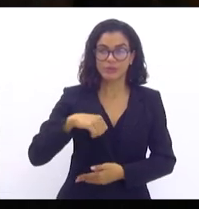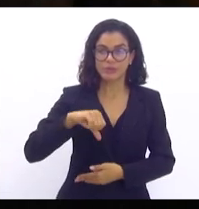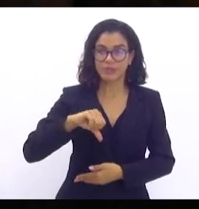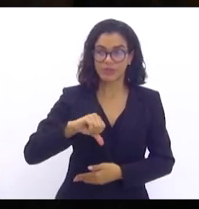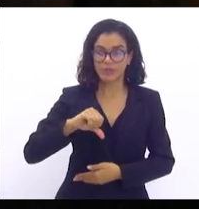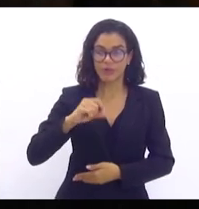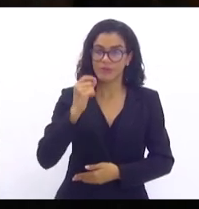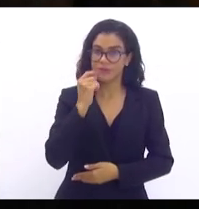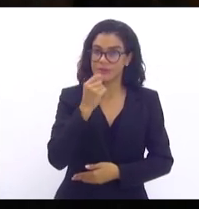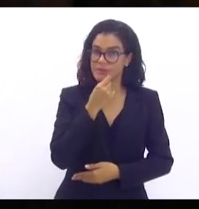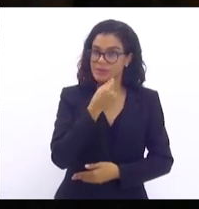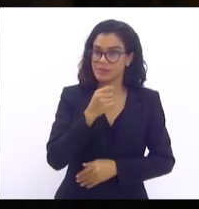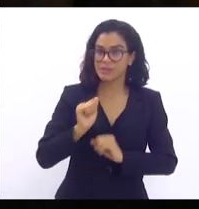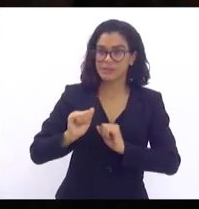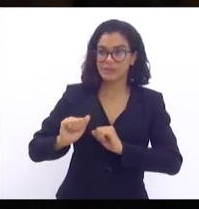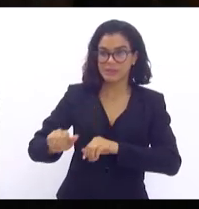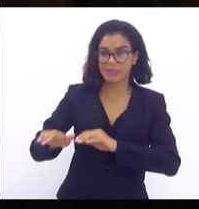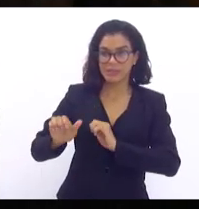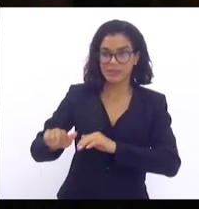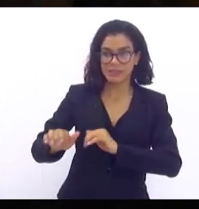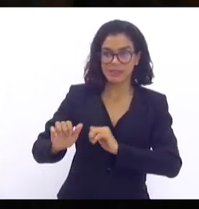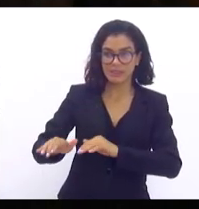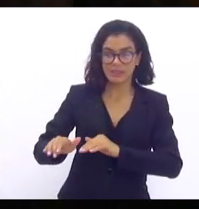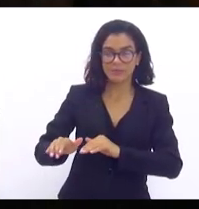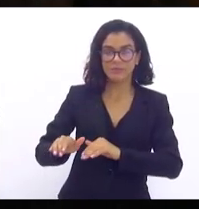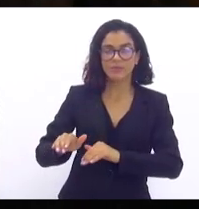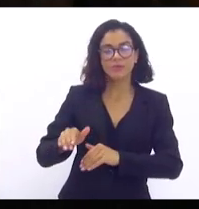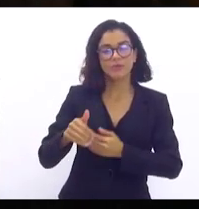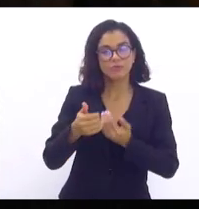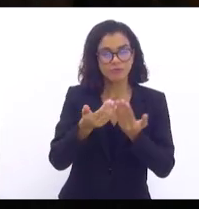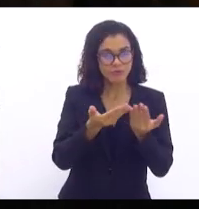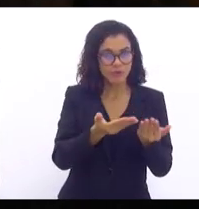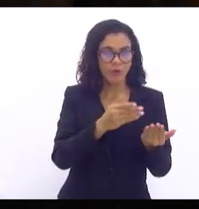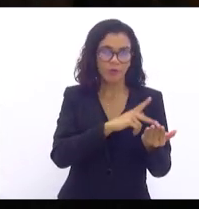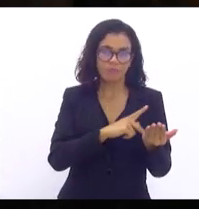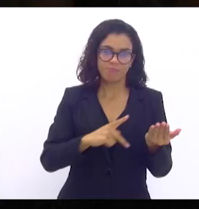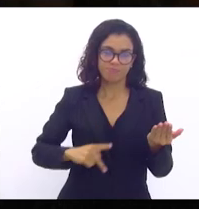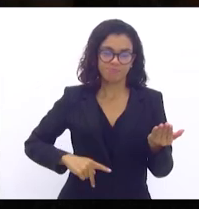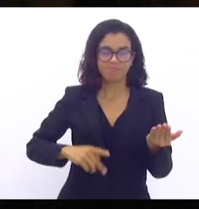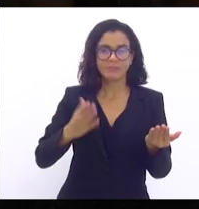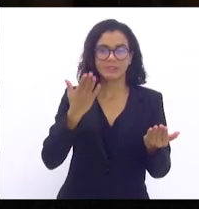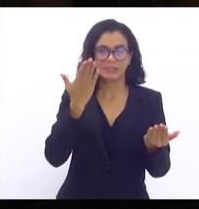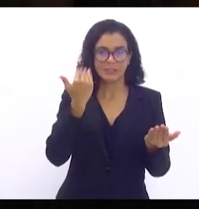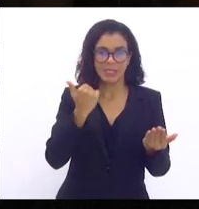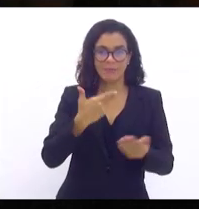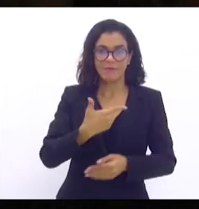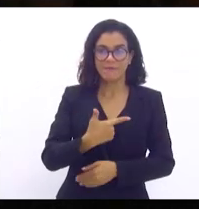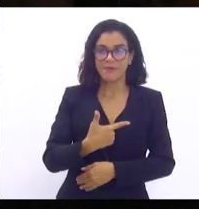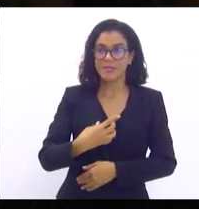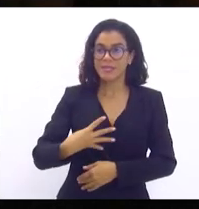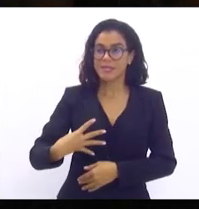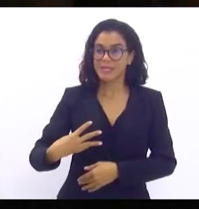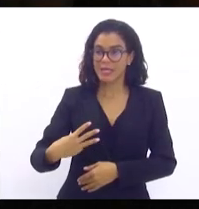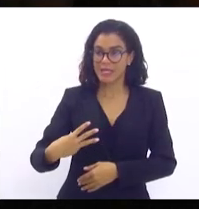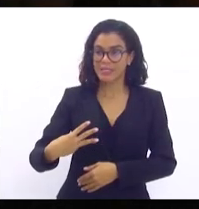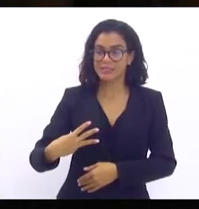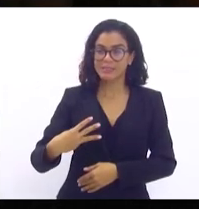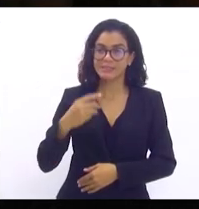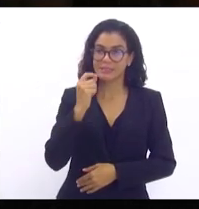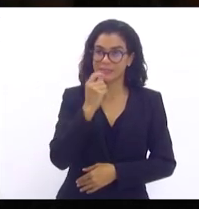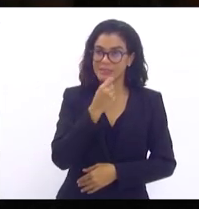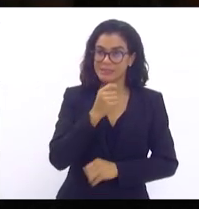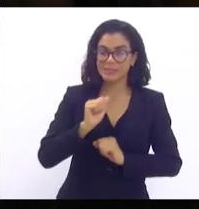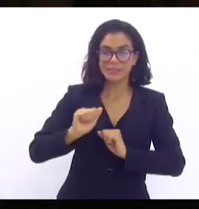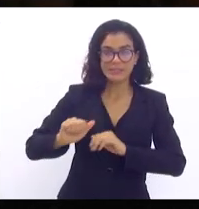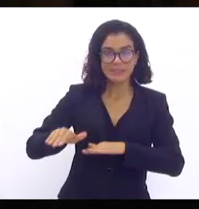setembro, deputado Felipe. E Vossa Excelência sabe que no dia 23 de setembro